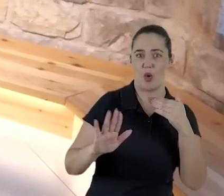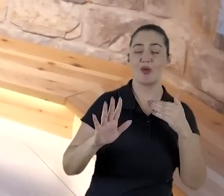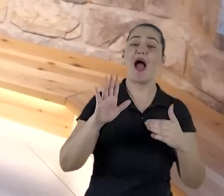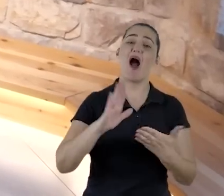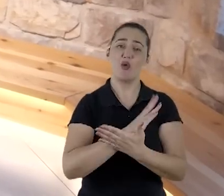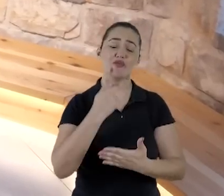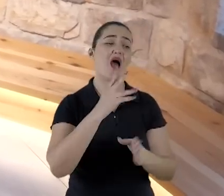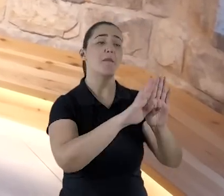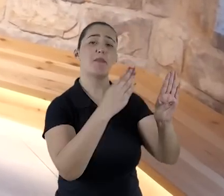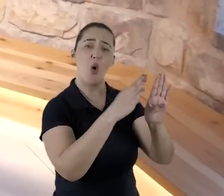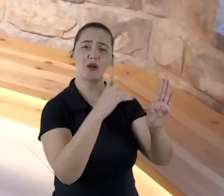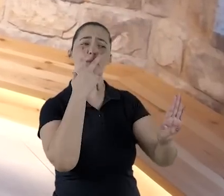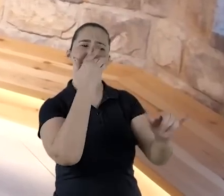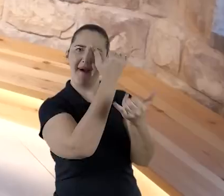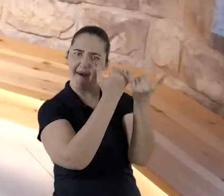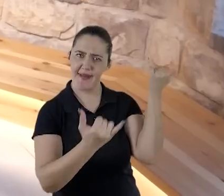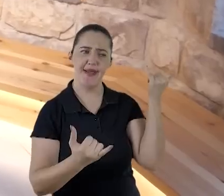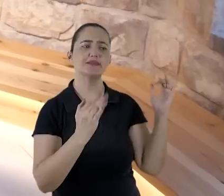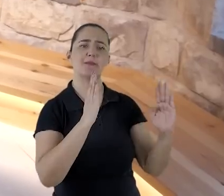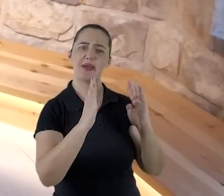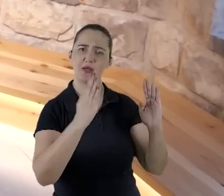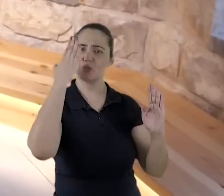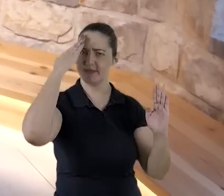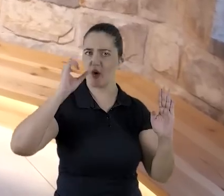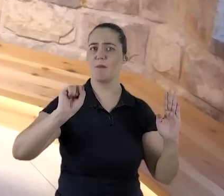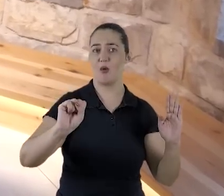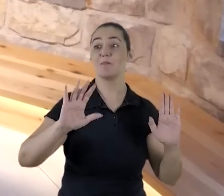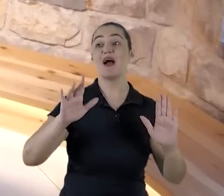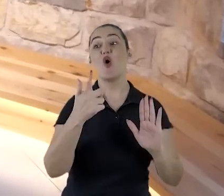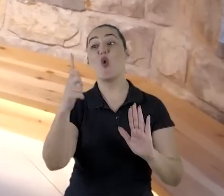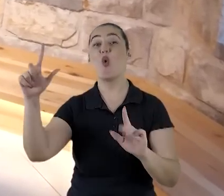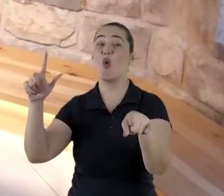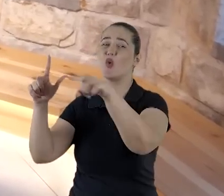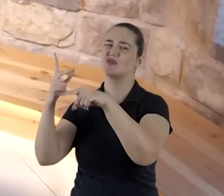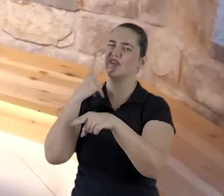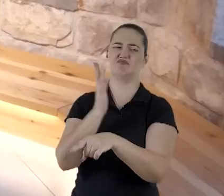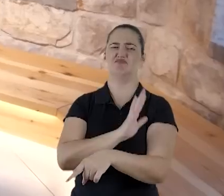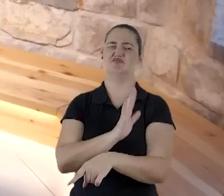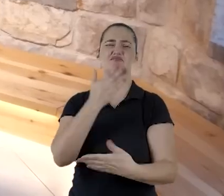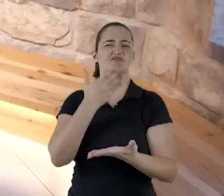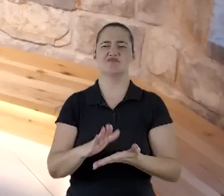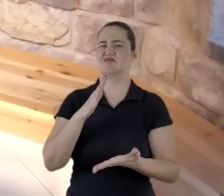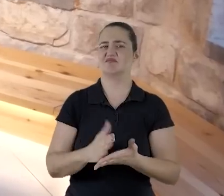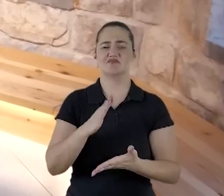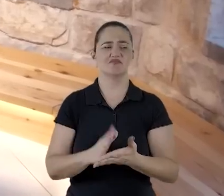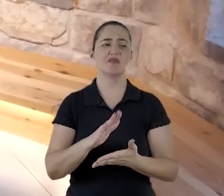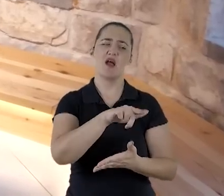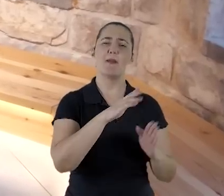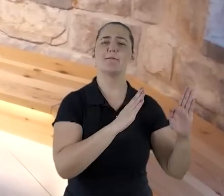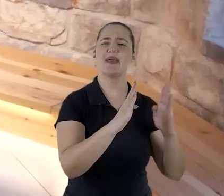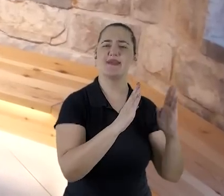as portas são do período salomônico, uma boa parte dos arqueólogos pensa assim, embora outros acabam empurrando